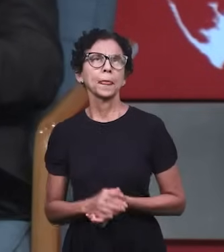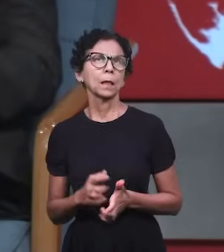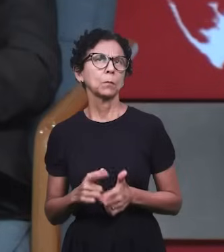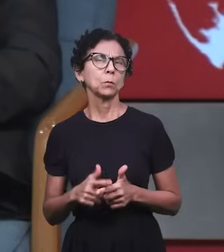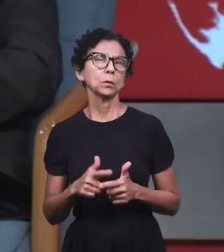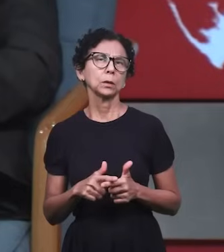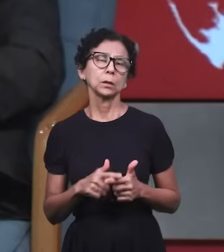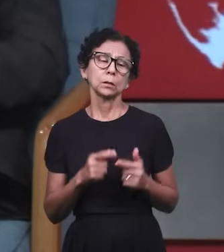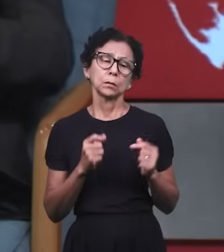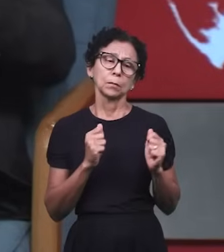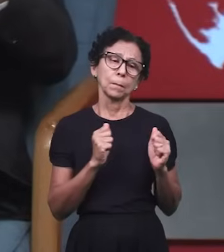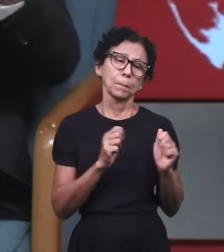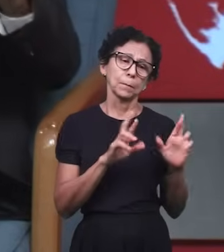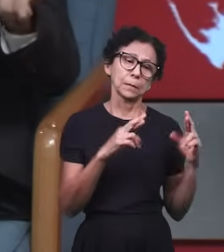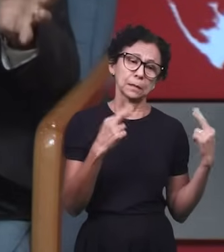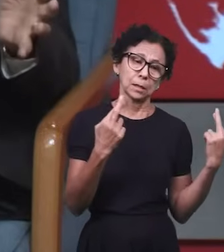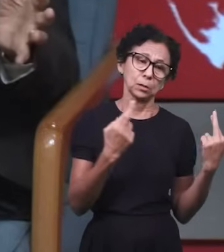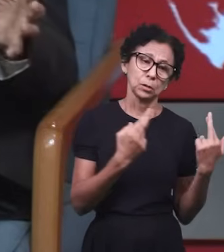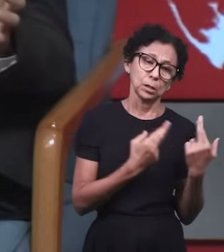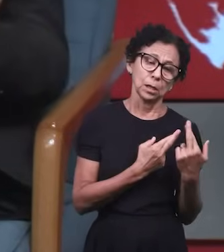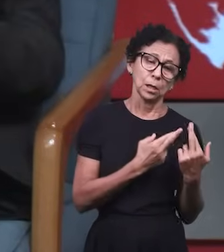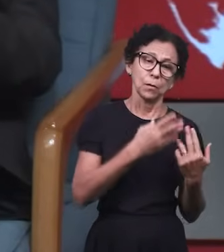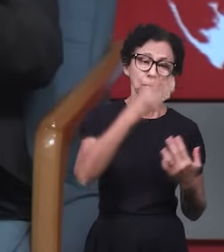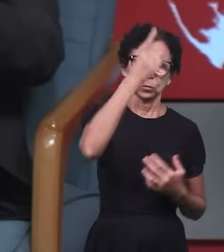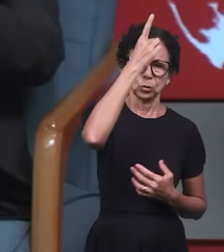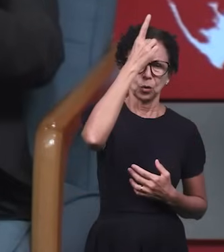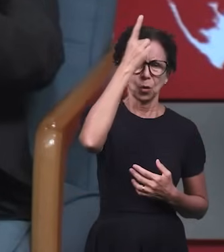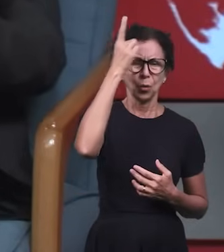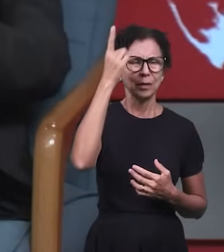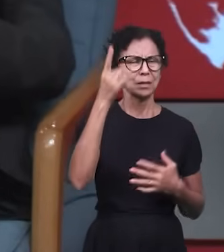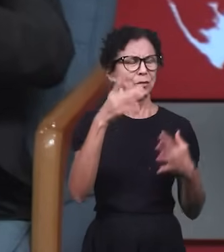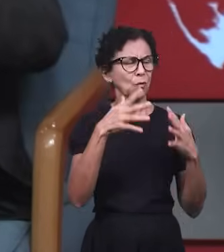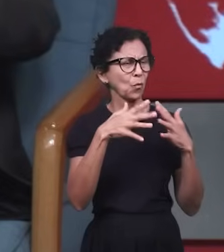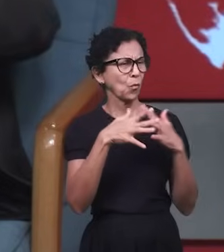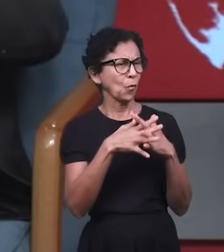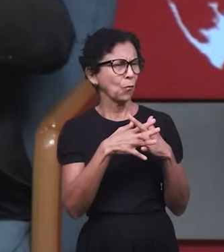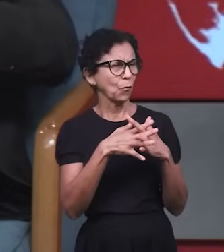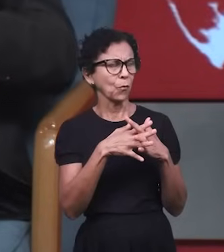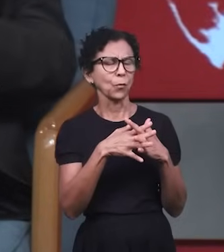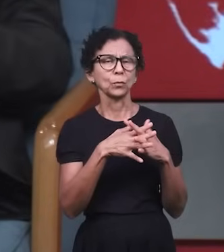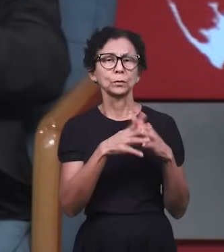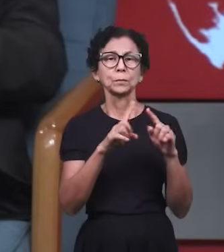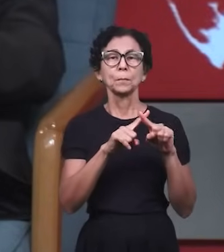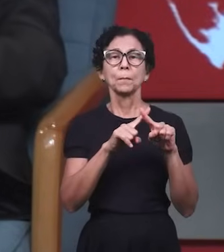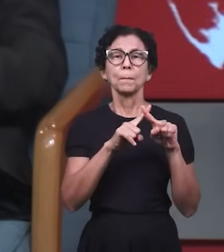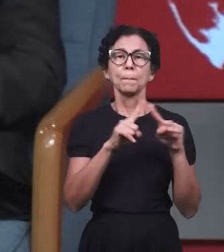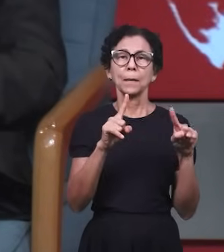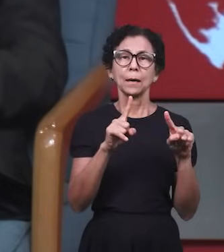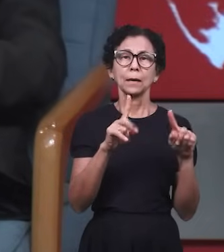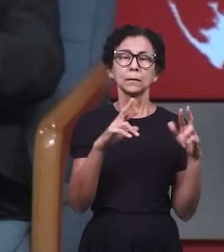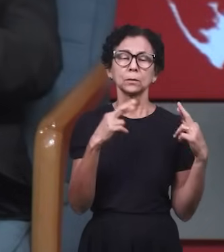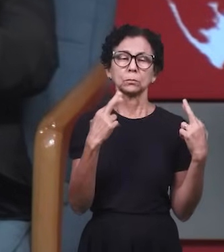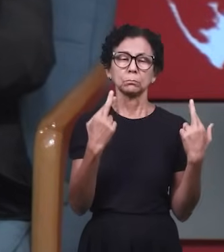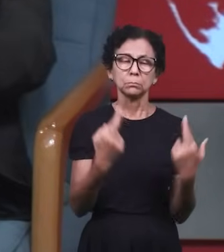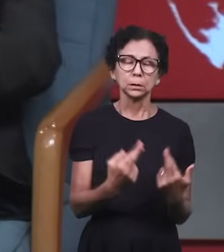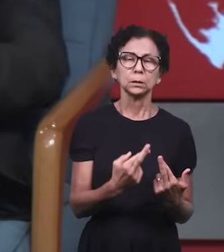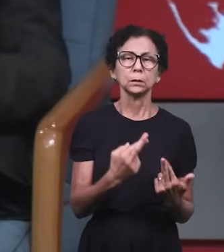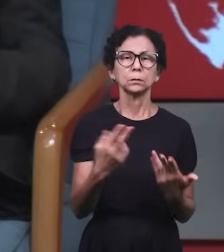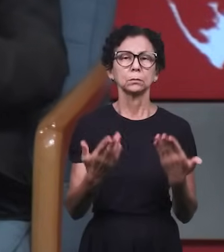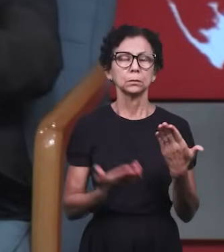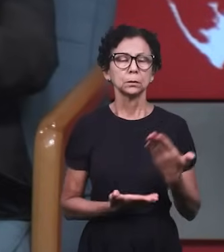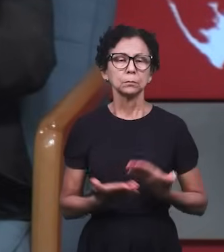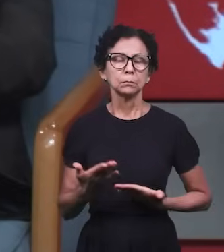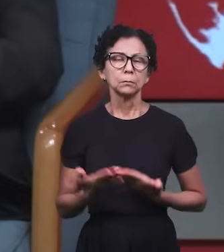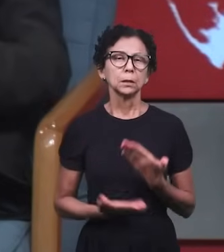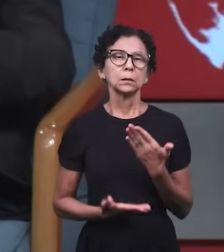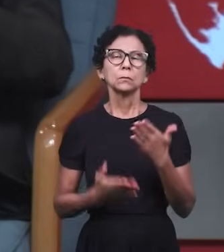de entendimento. Então, naquela reunião, o dom é trazido, os irmãos juntos ali vão consultar,